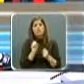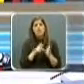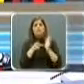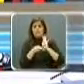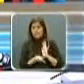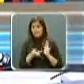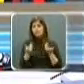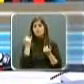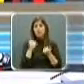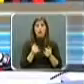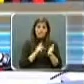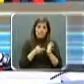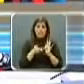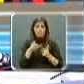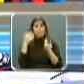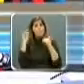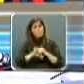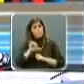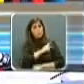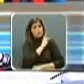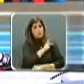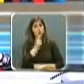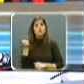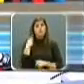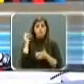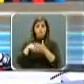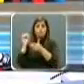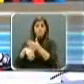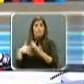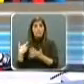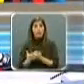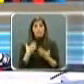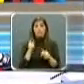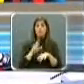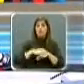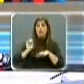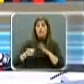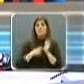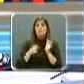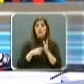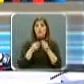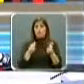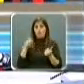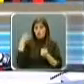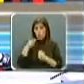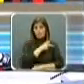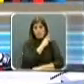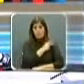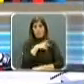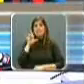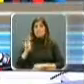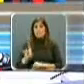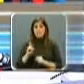das universidades e diz que dos cursos chumbados até agora por falta de qualidade, 9 são de universidades e 6